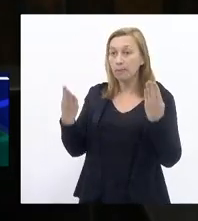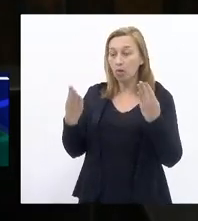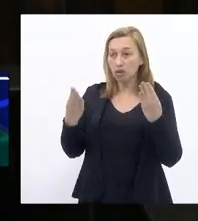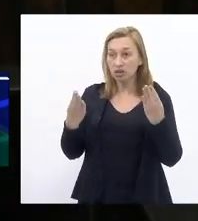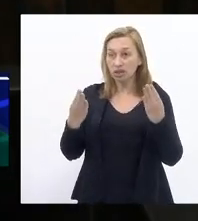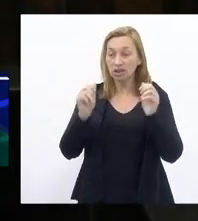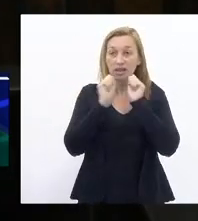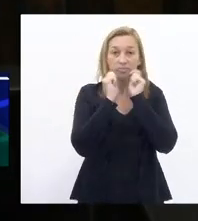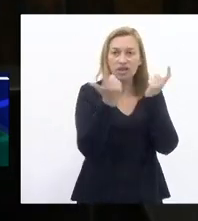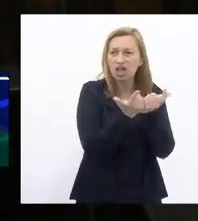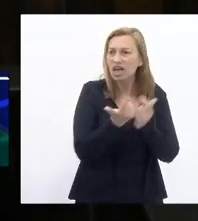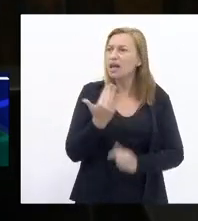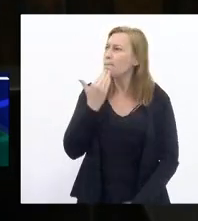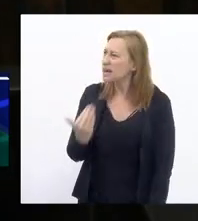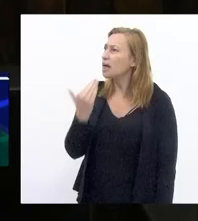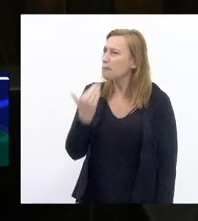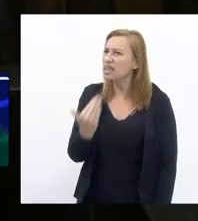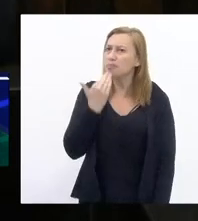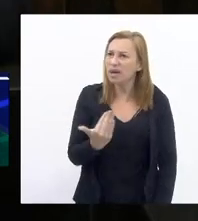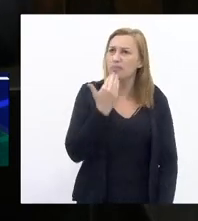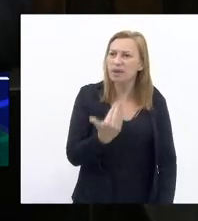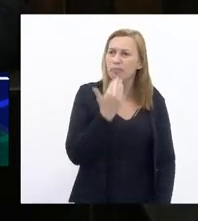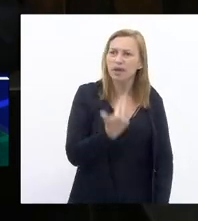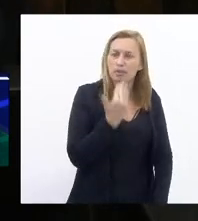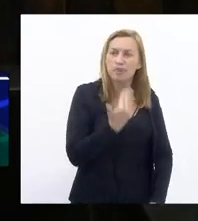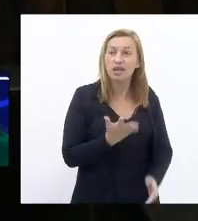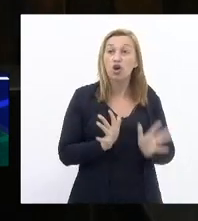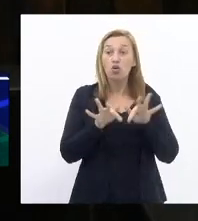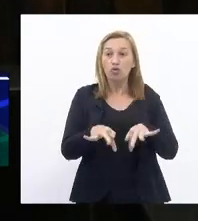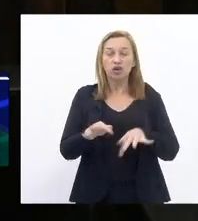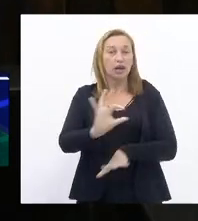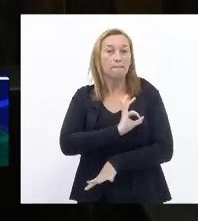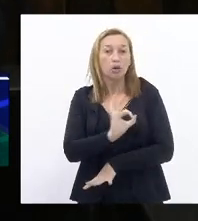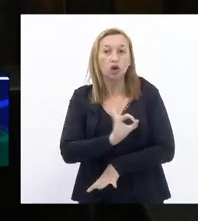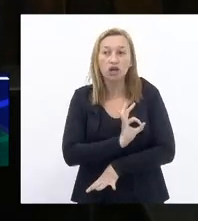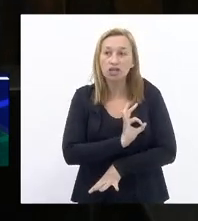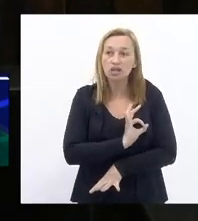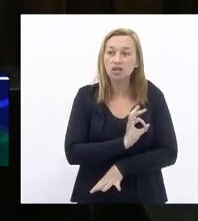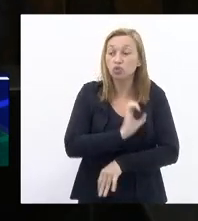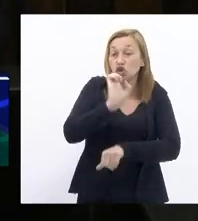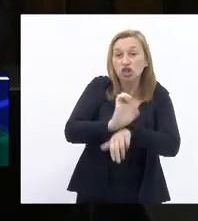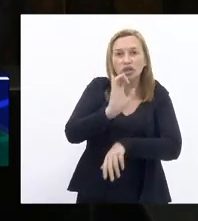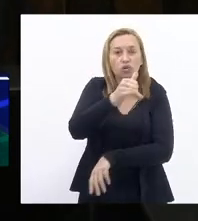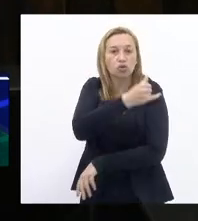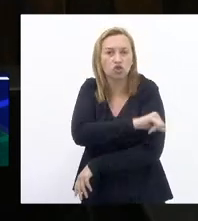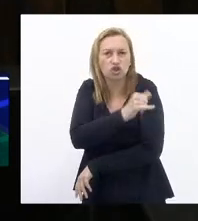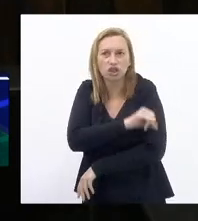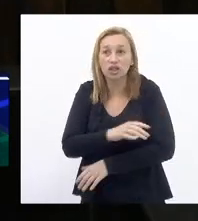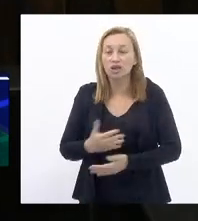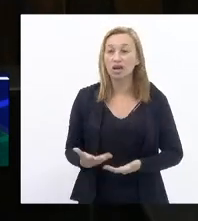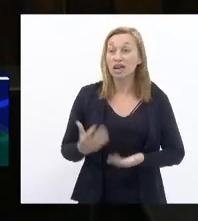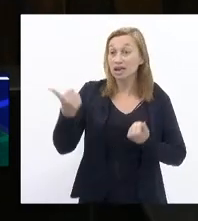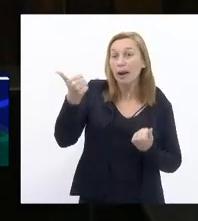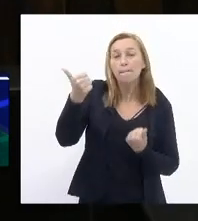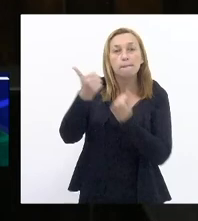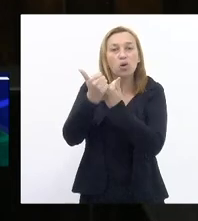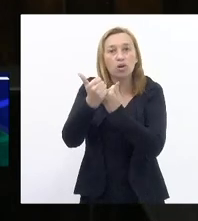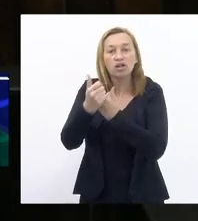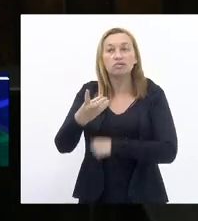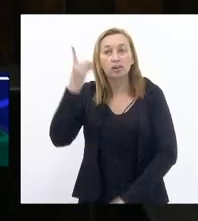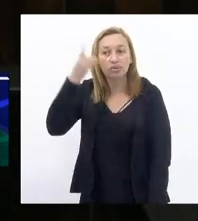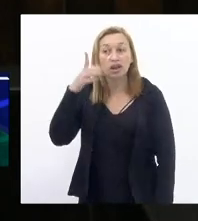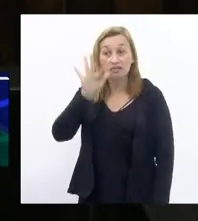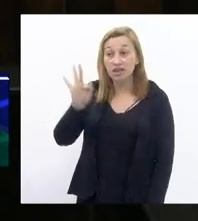eles pedem muito o fim da polícia do Estado do Rio de Janeiro. São apoiadores de um deputado